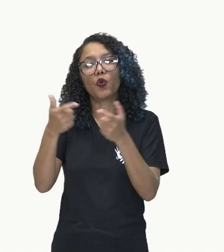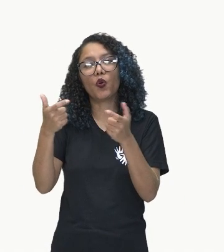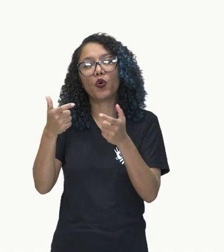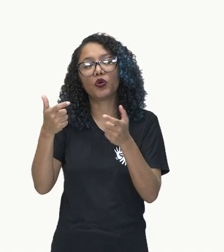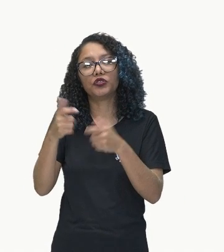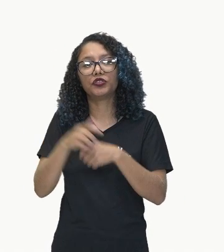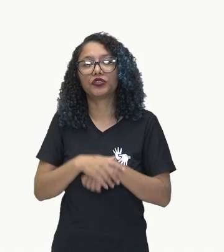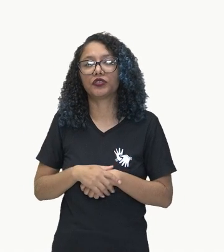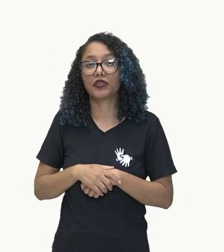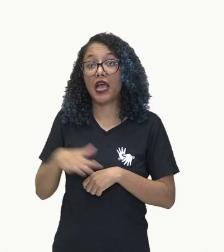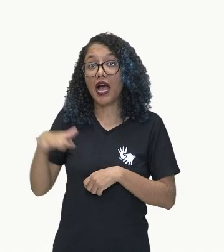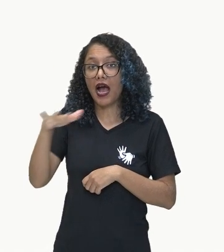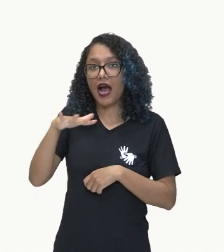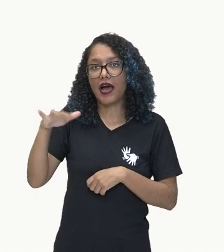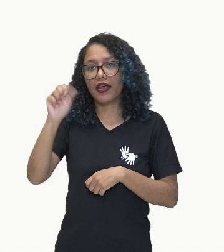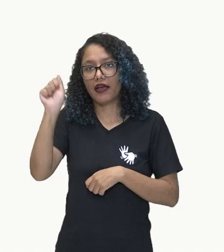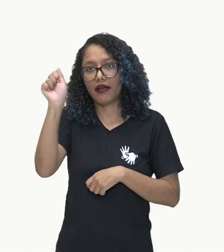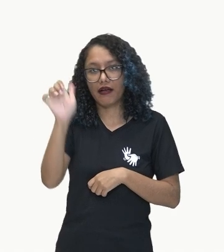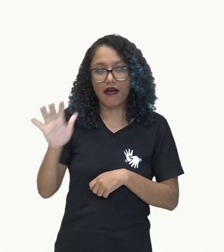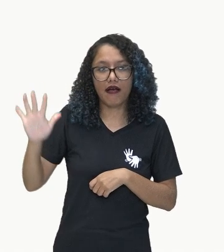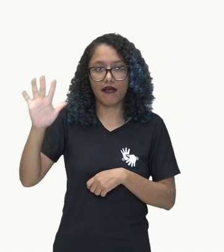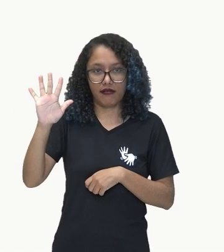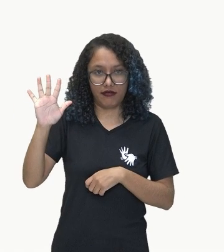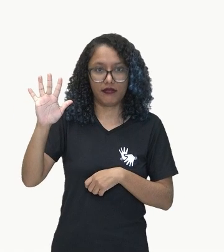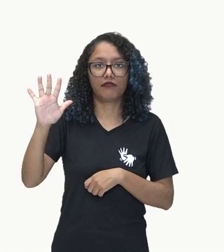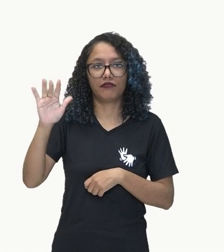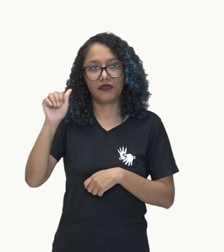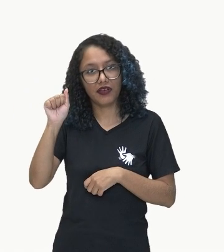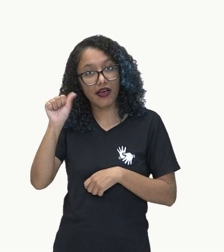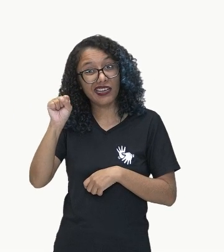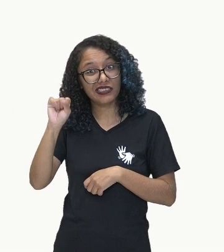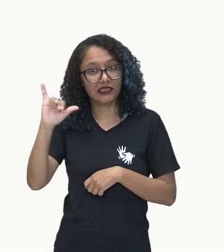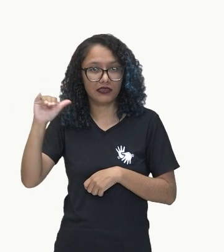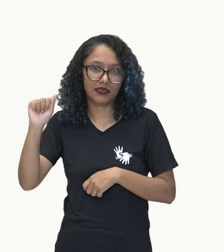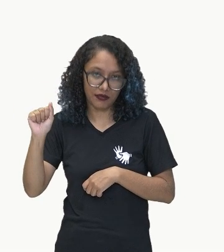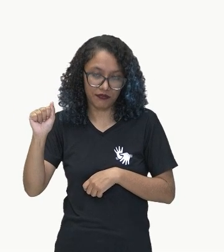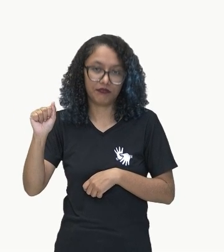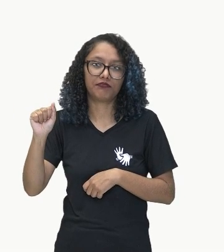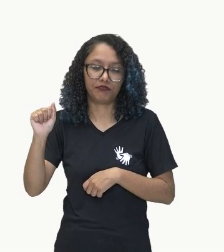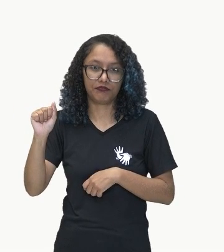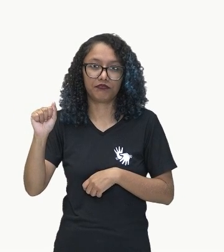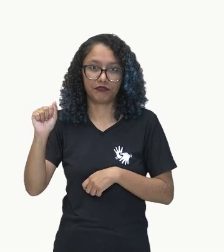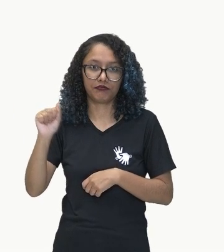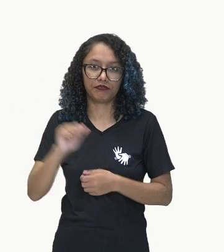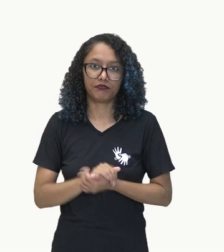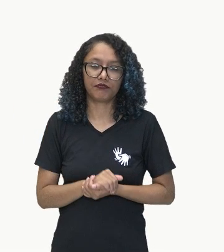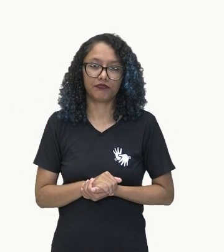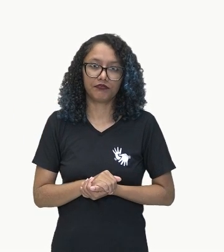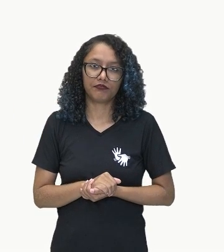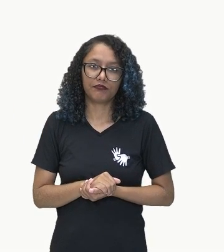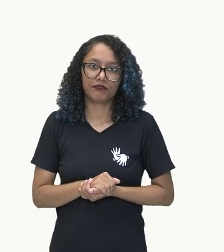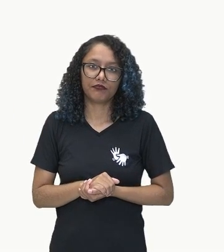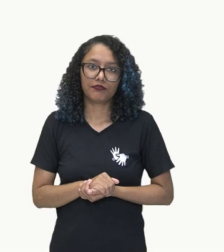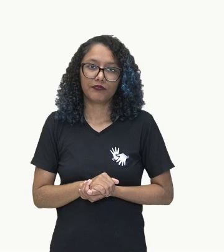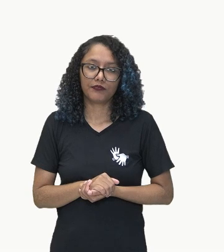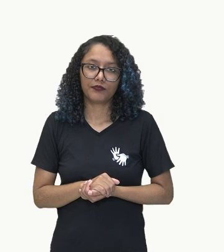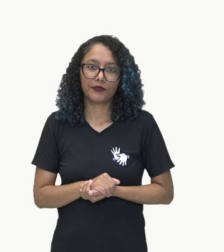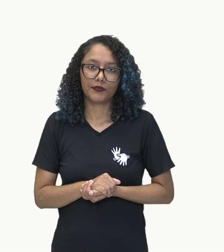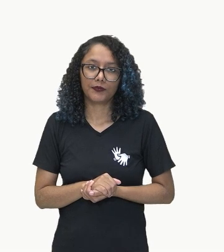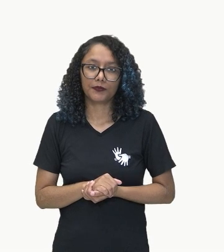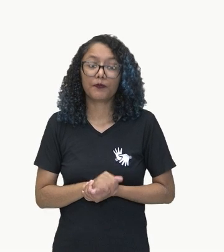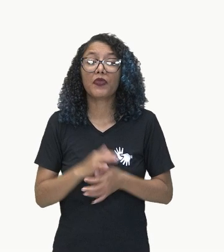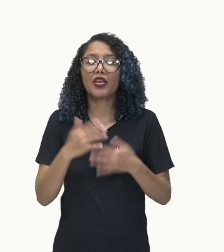continente asiático. Então, a gente observa aqui esses países, né, que estão aí localizados no